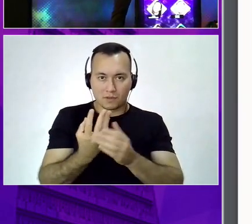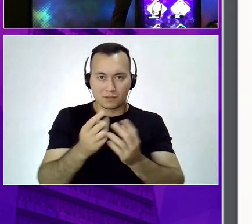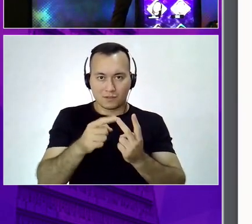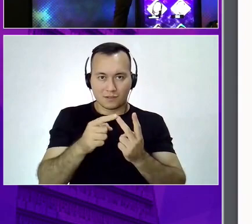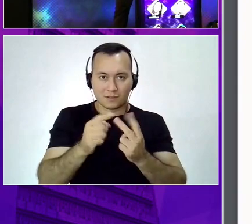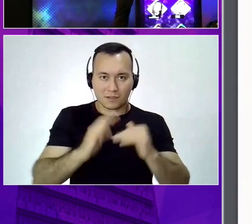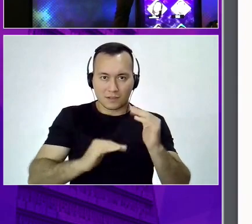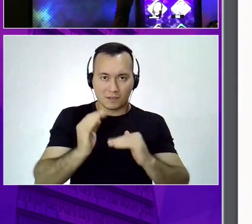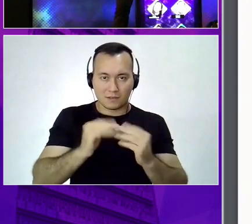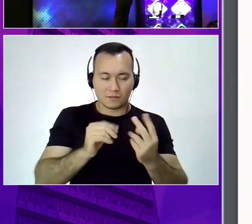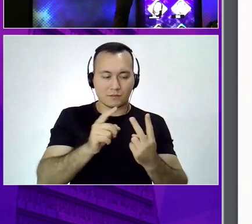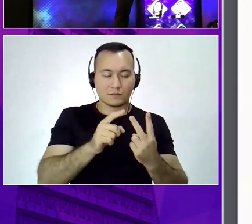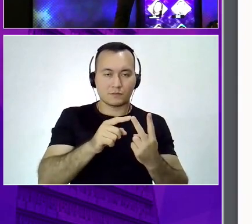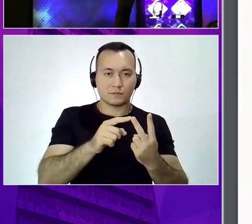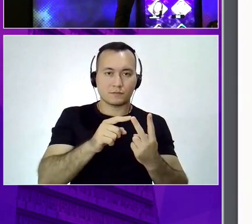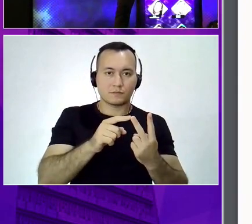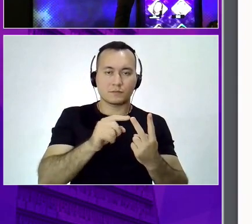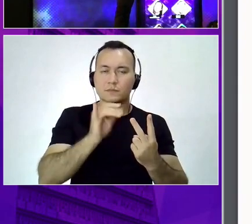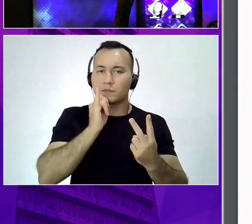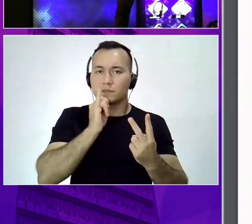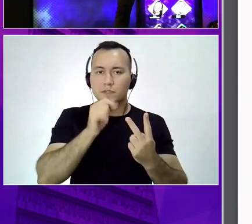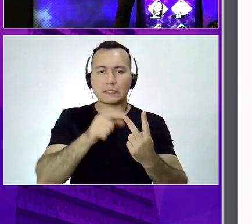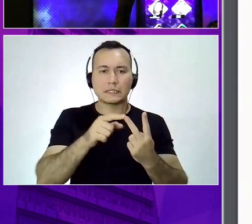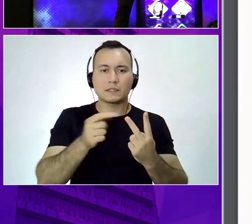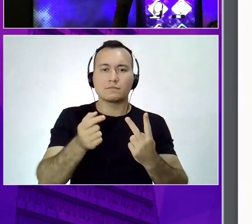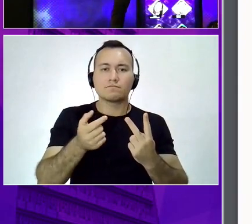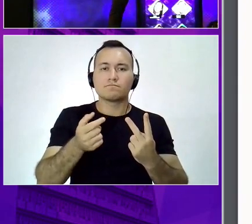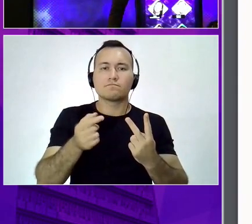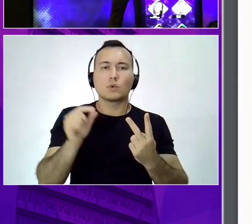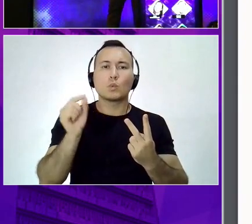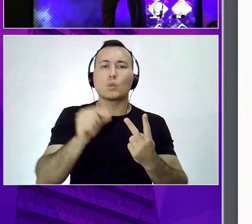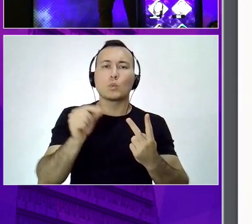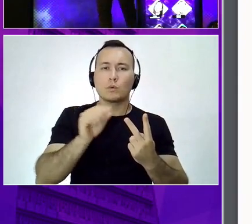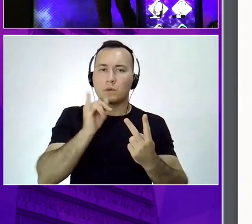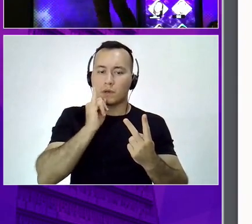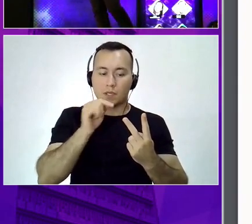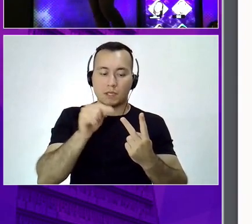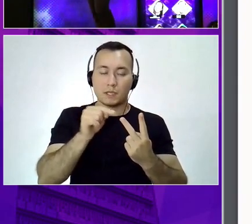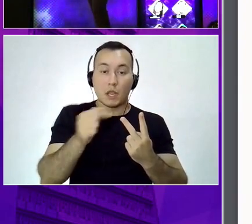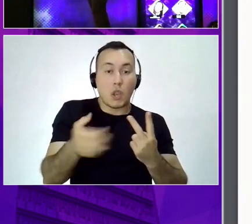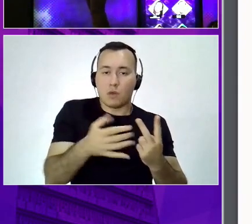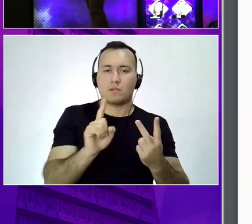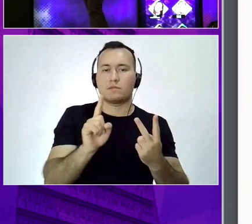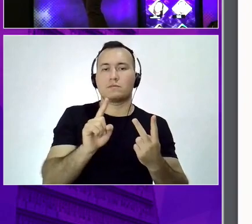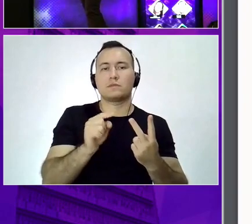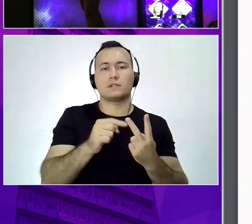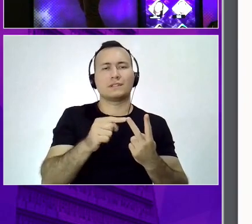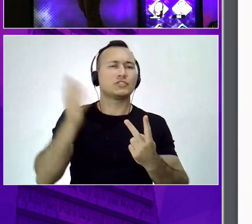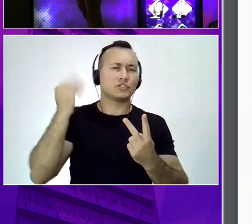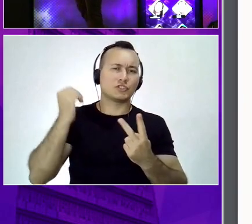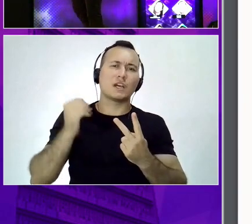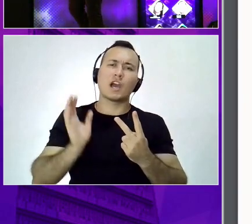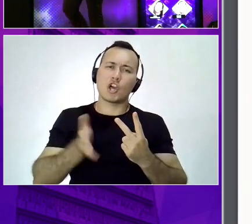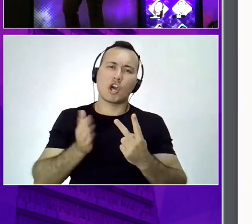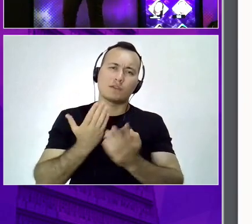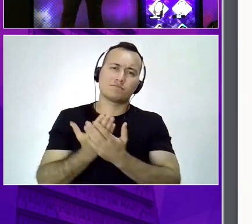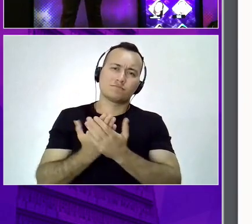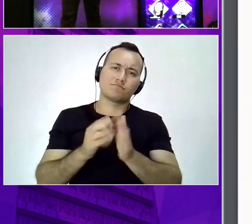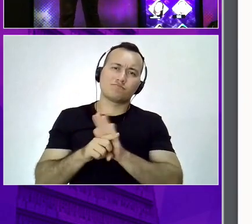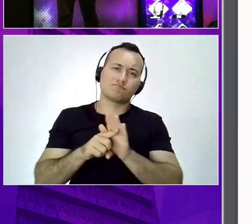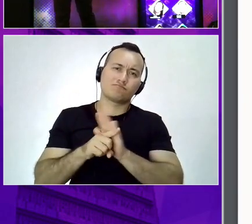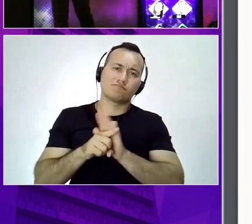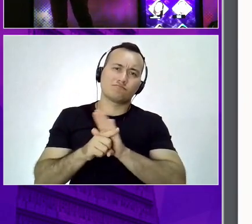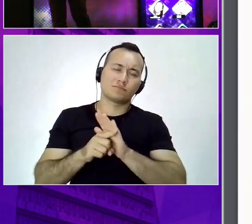vários fóruns, não é nada novo, é algo que vem de muitas pesquisas. E isso é um grande contexto. Dentro da